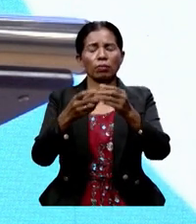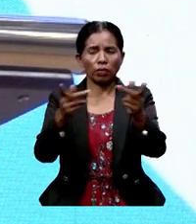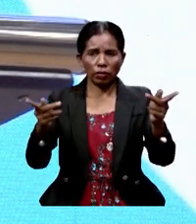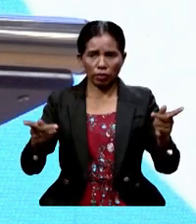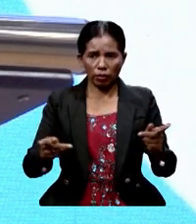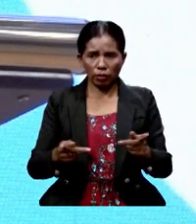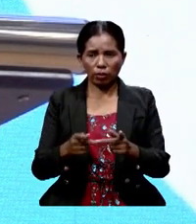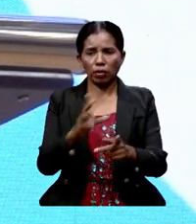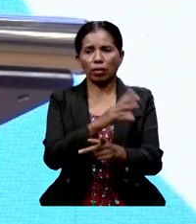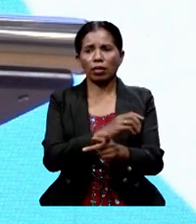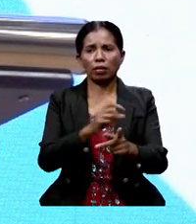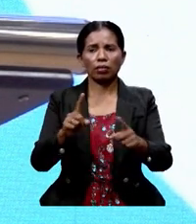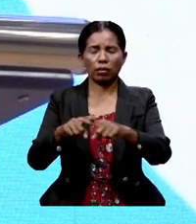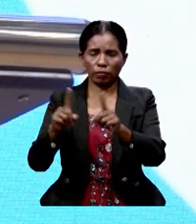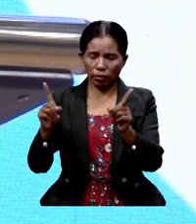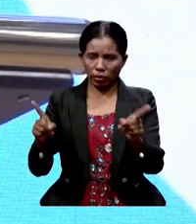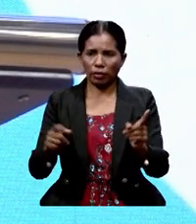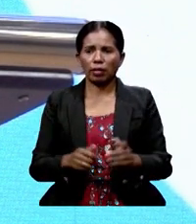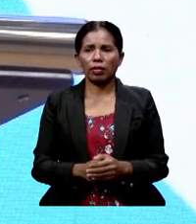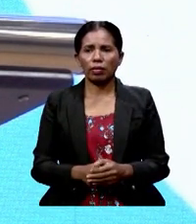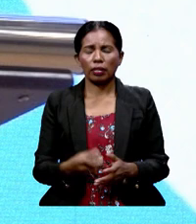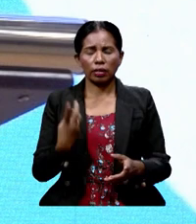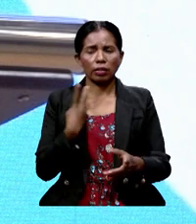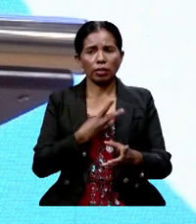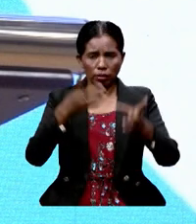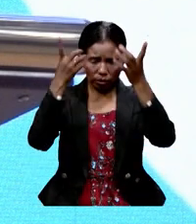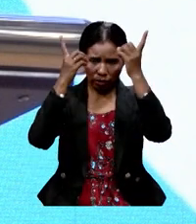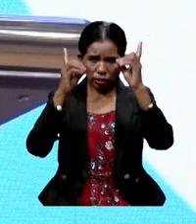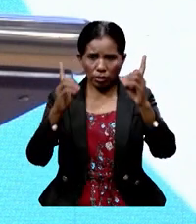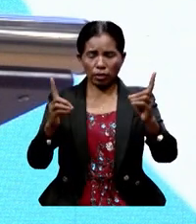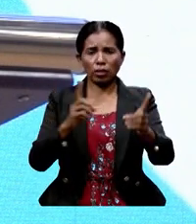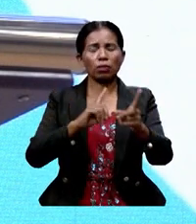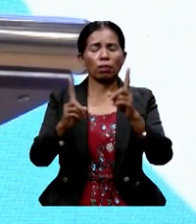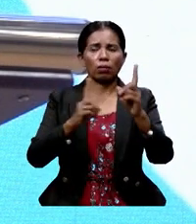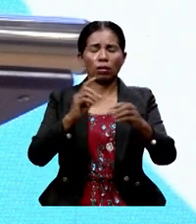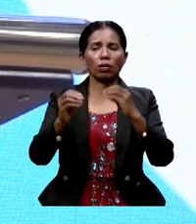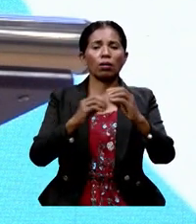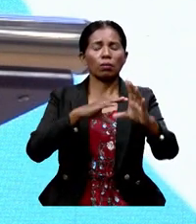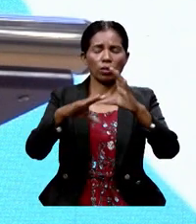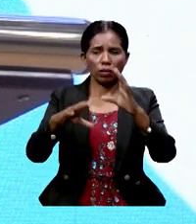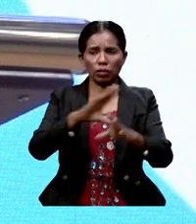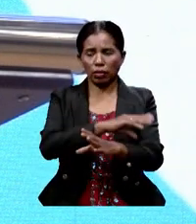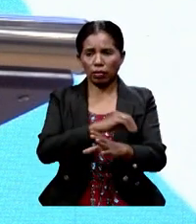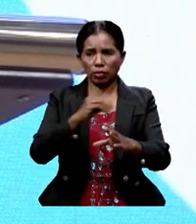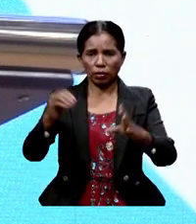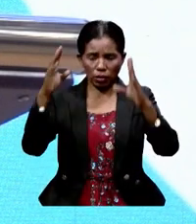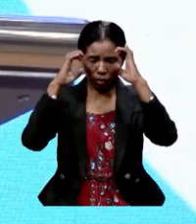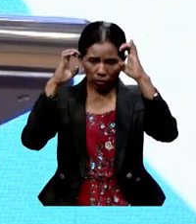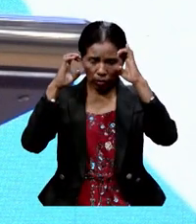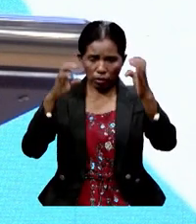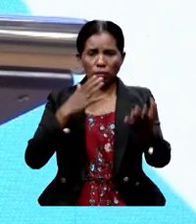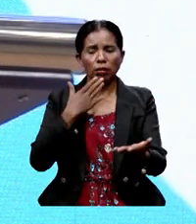sem exceção, enfrentamos. Disseminar as soluções disponíveis, incentivar a educação pública